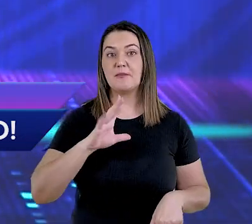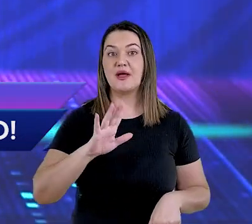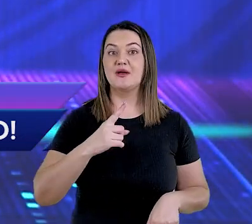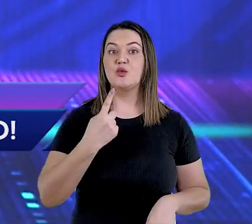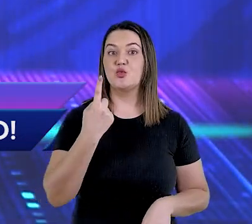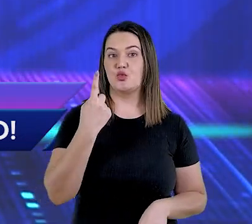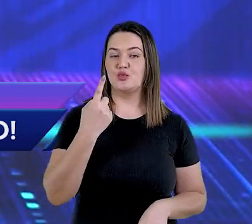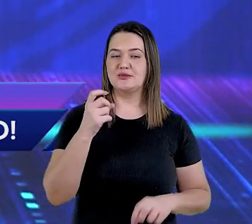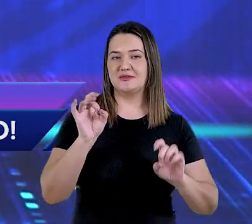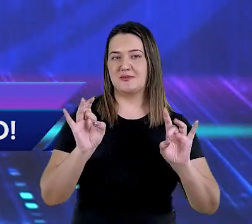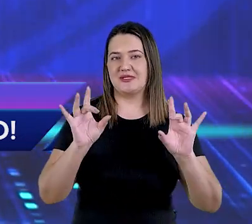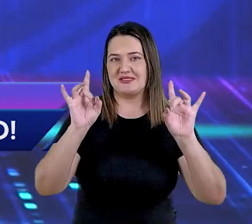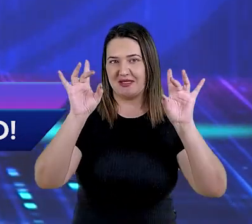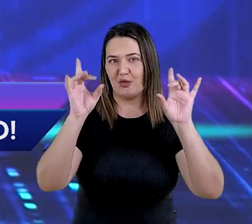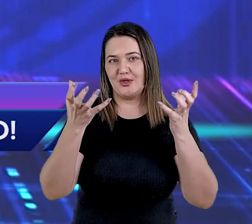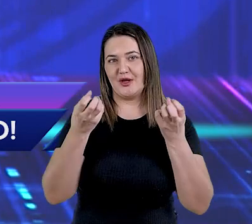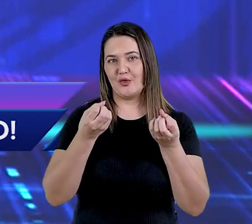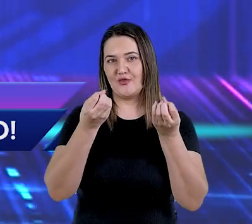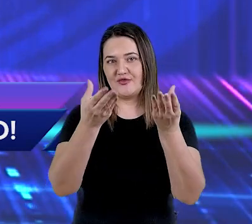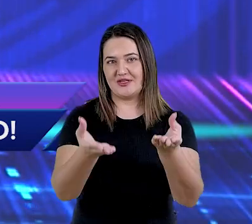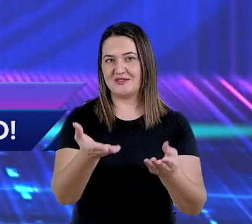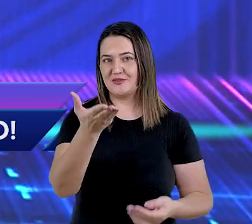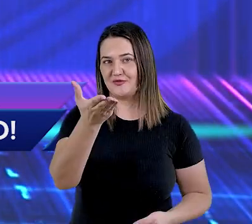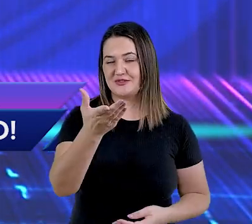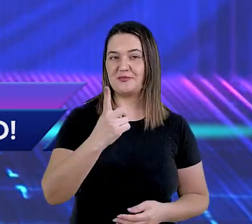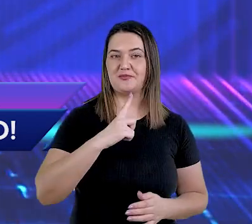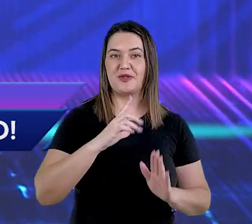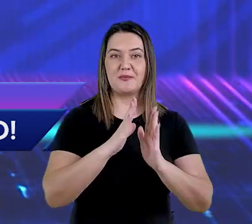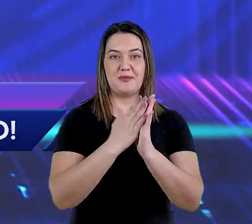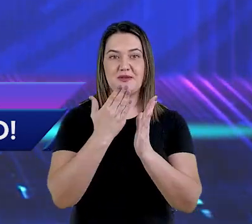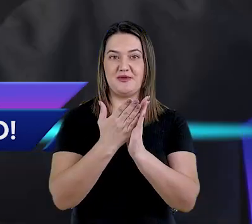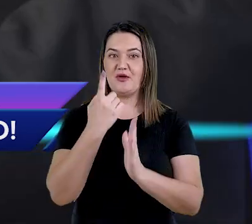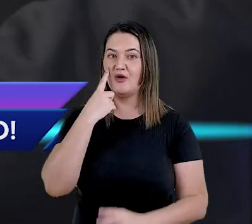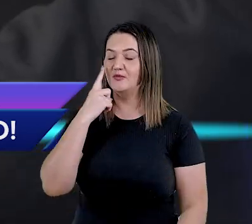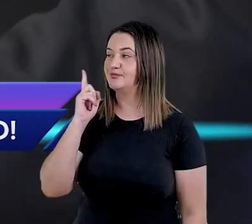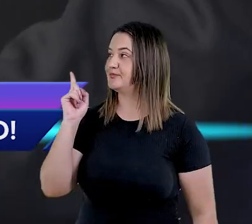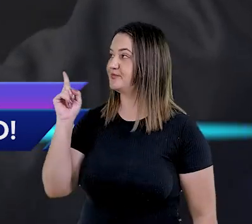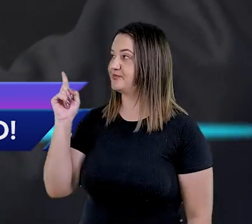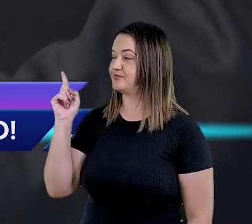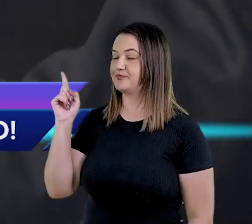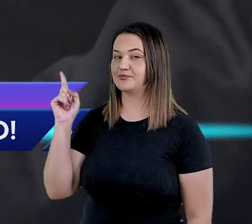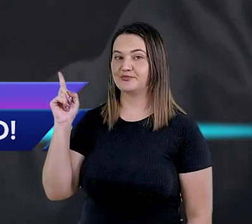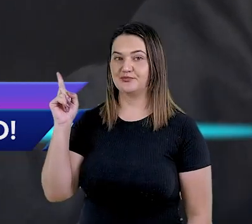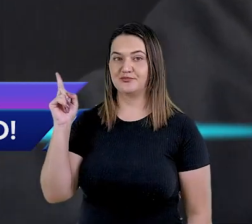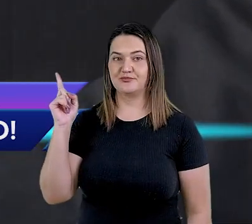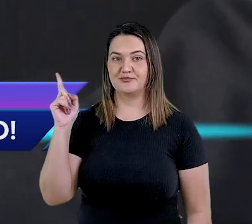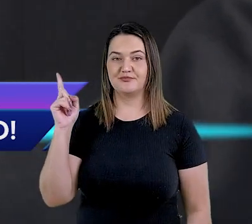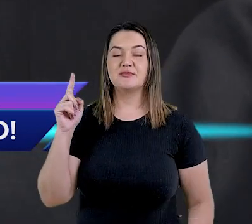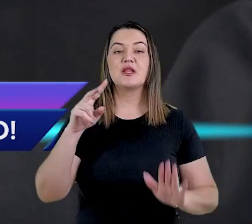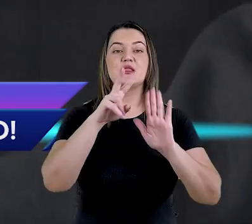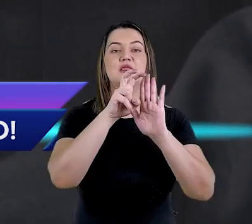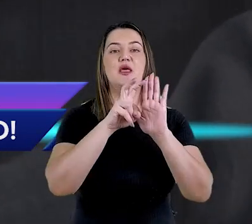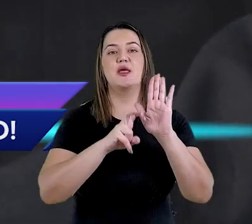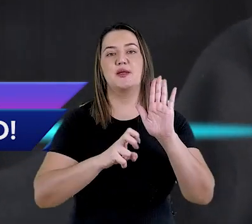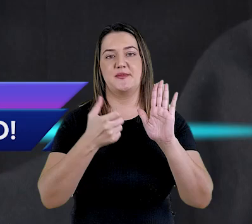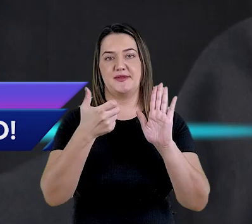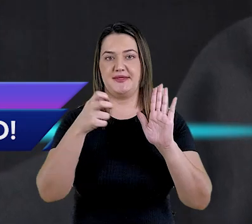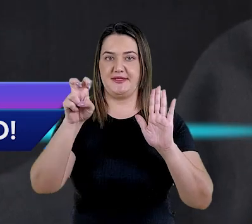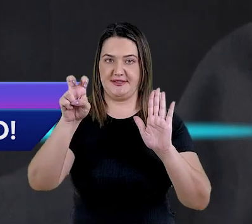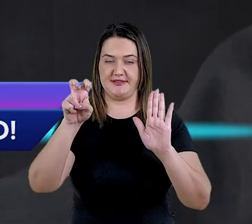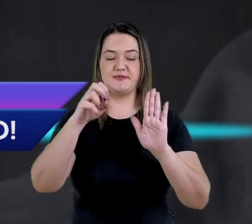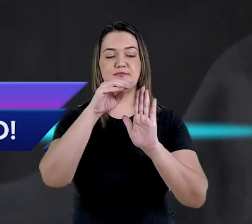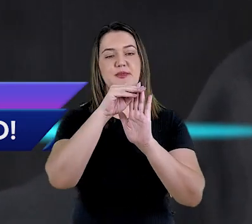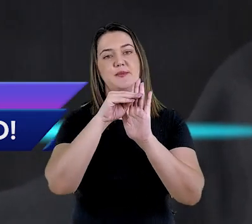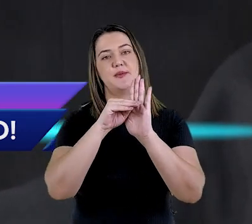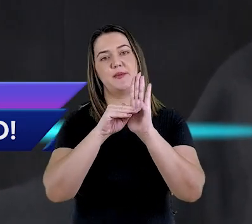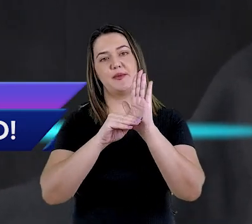estudo bíblico A Procura da Verdade. São 15 temas escritos com base na Palavra de Deus, para